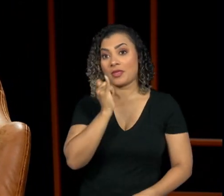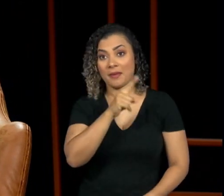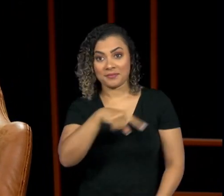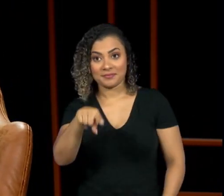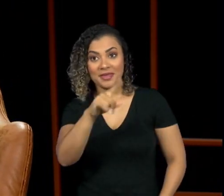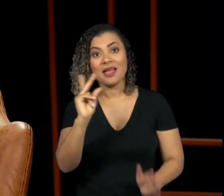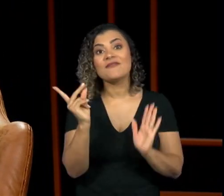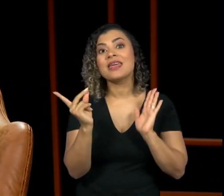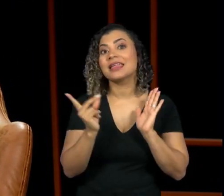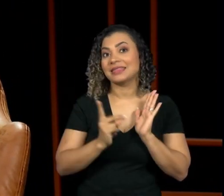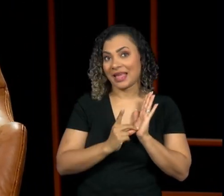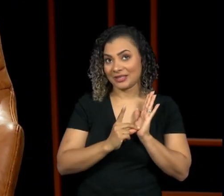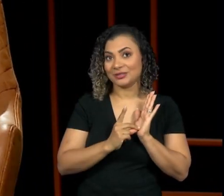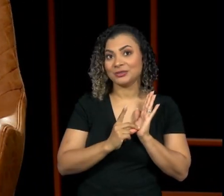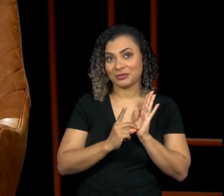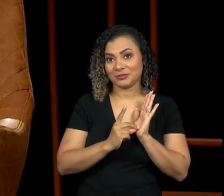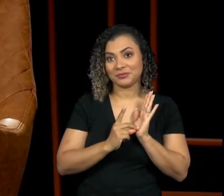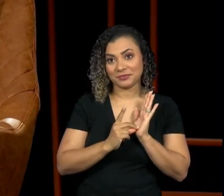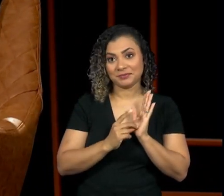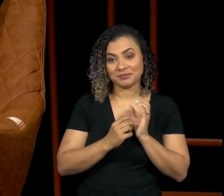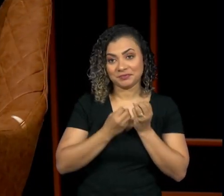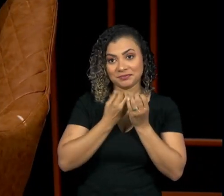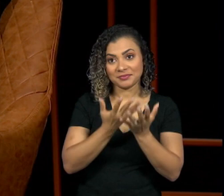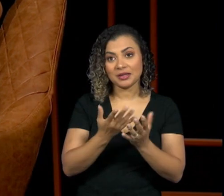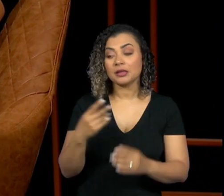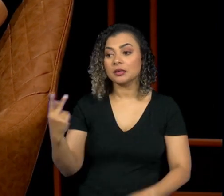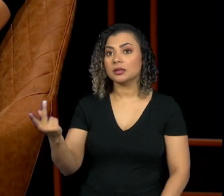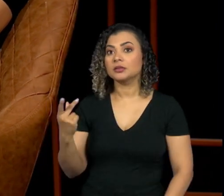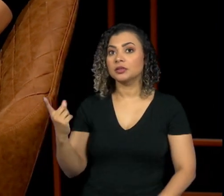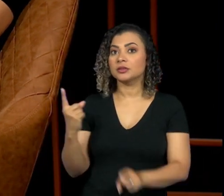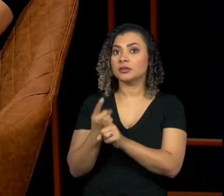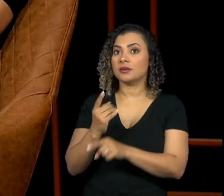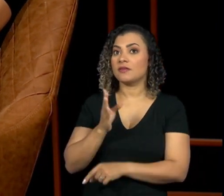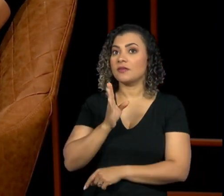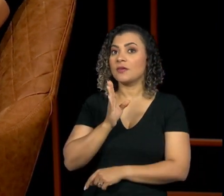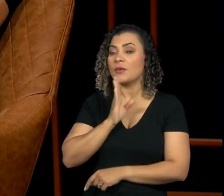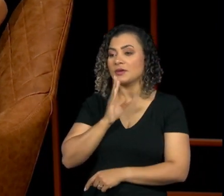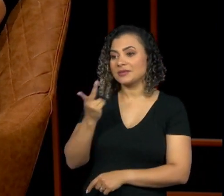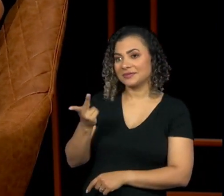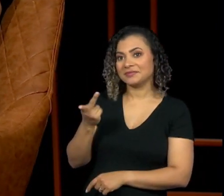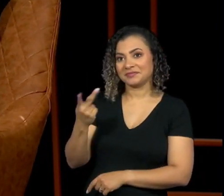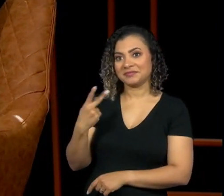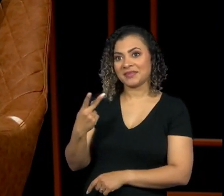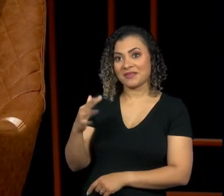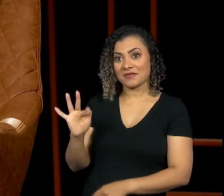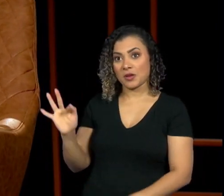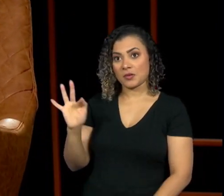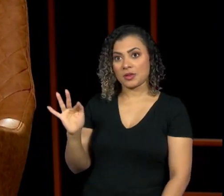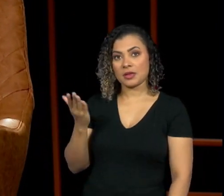vocês a verdade. Quando nos conhecemos na faculdade,